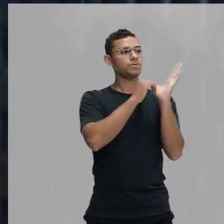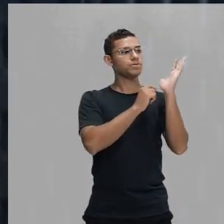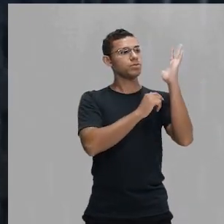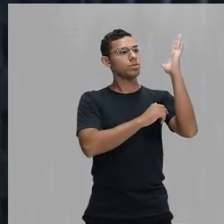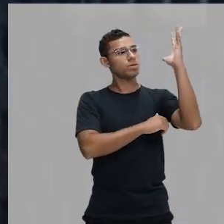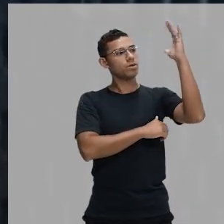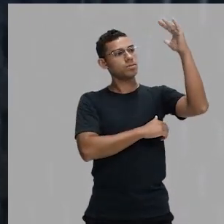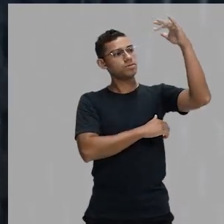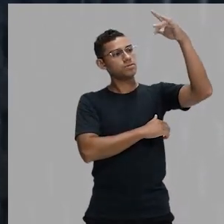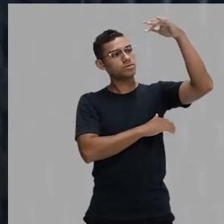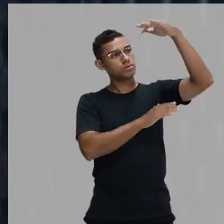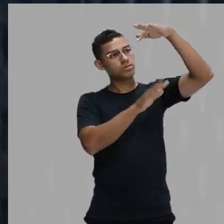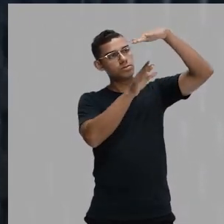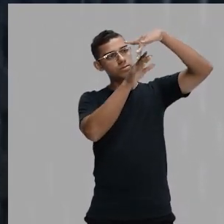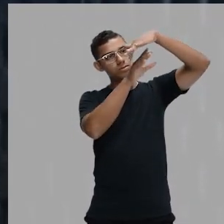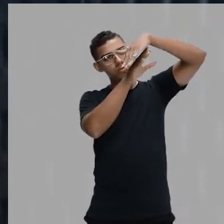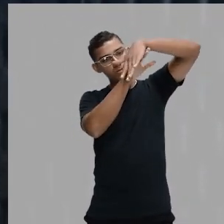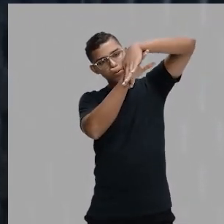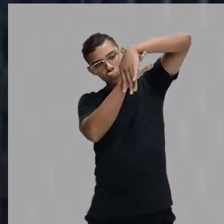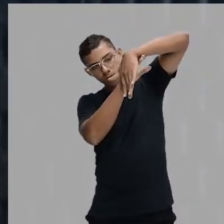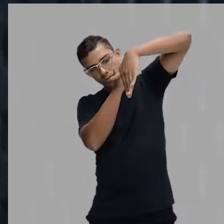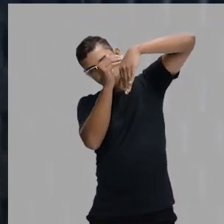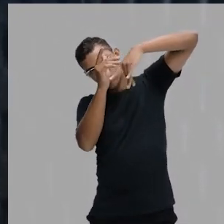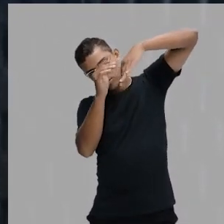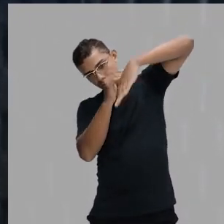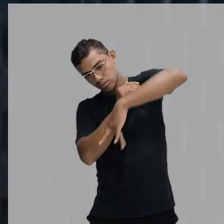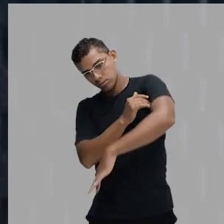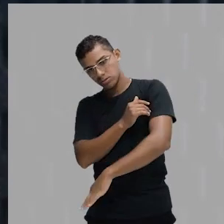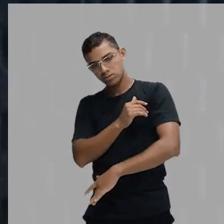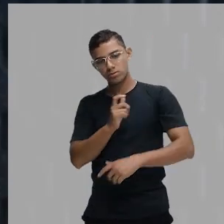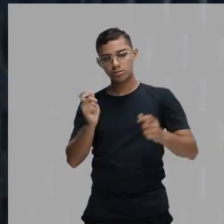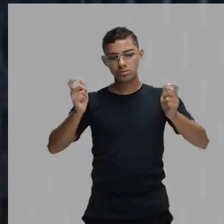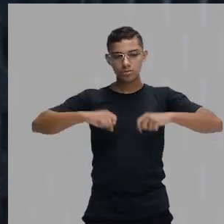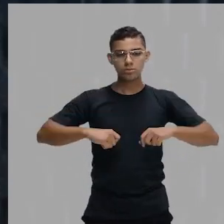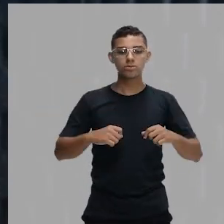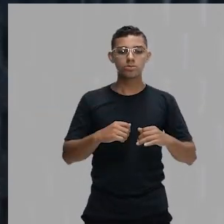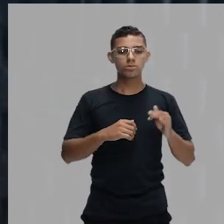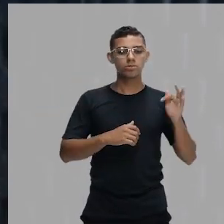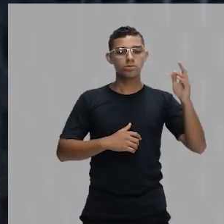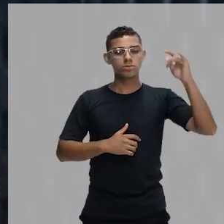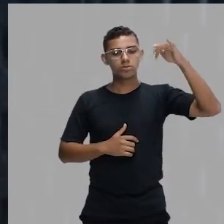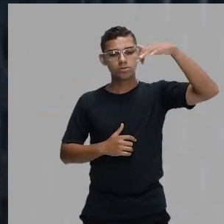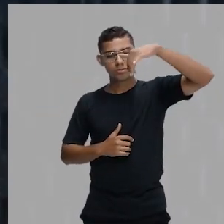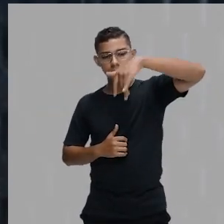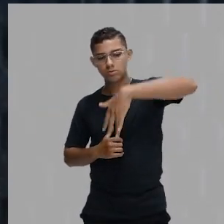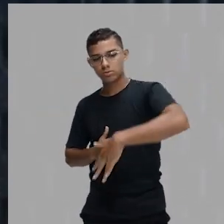Essa queda é proposital justamente para que se tenha aí